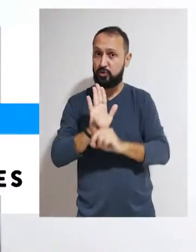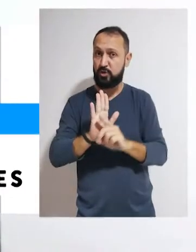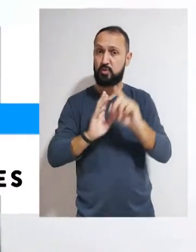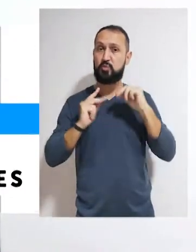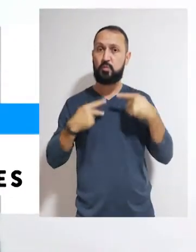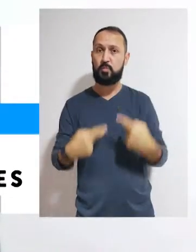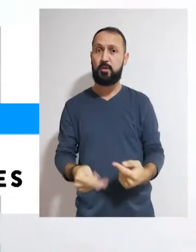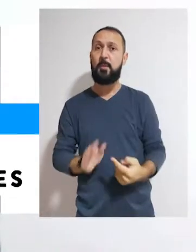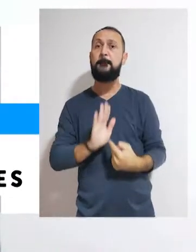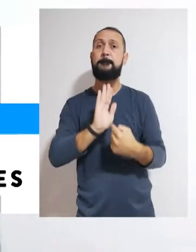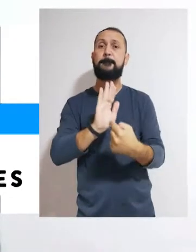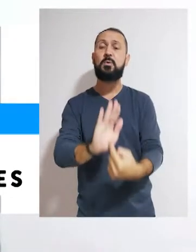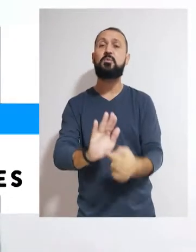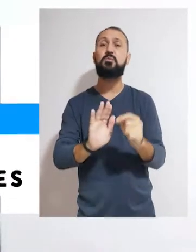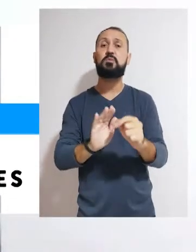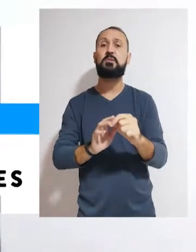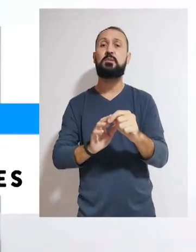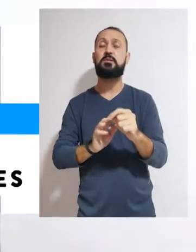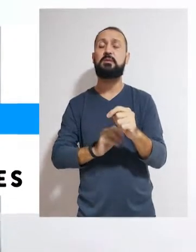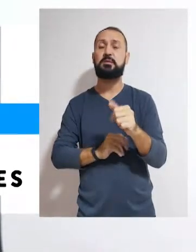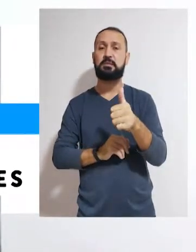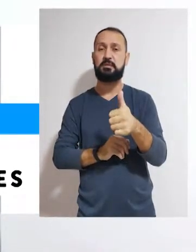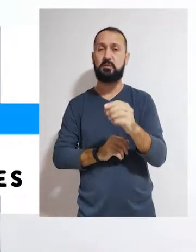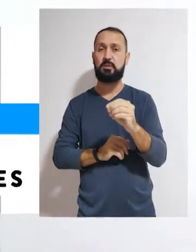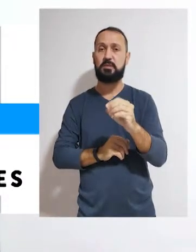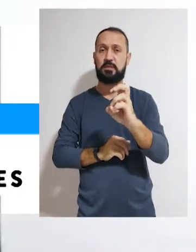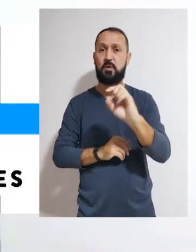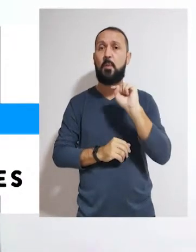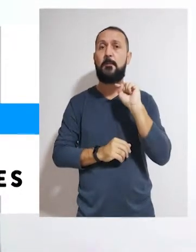Direitos Humanos, foram registradas